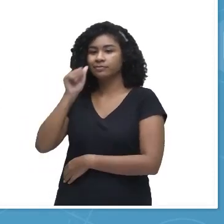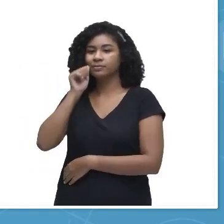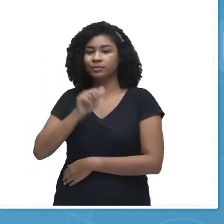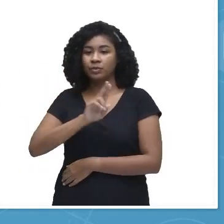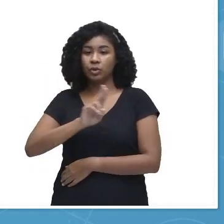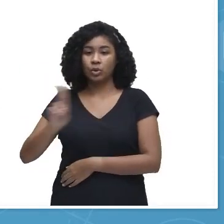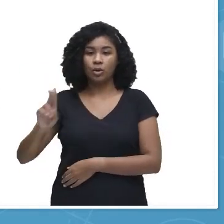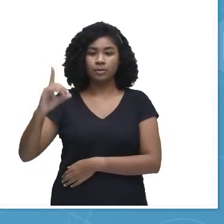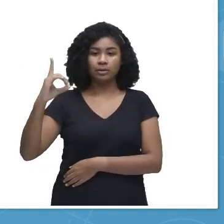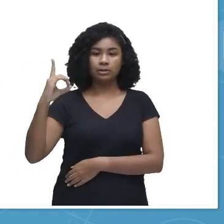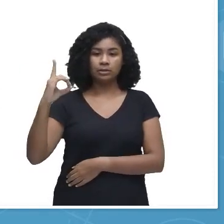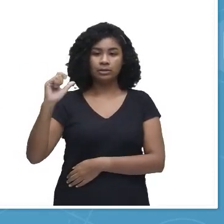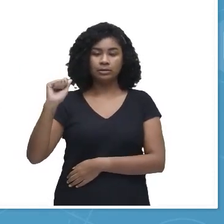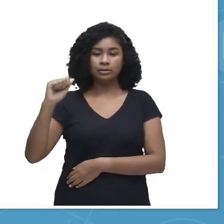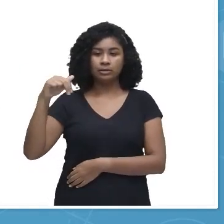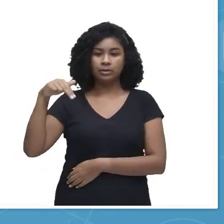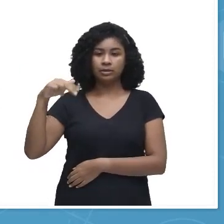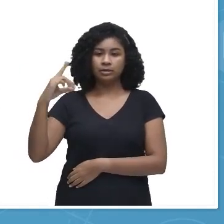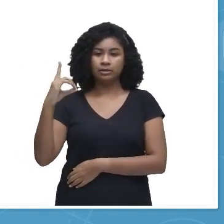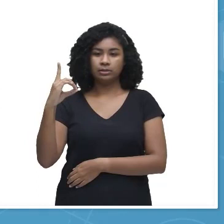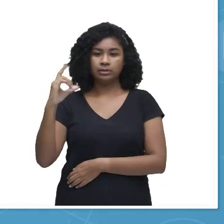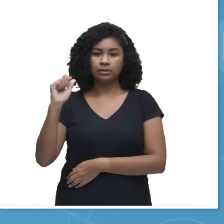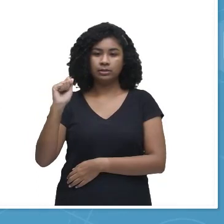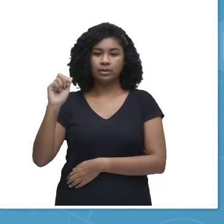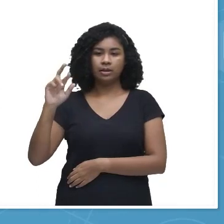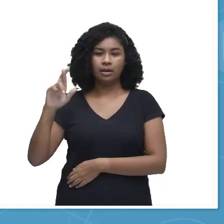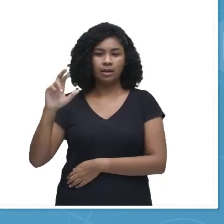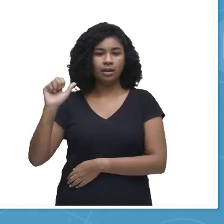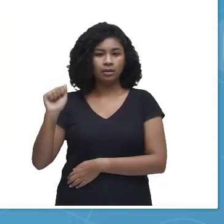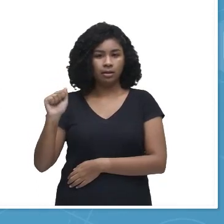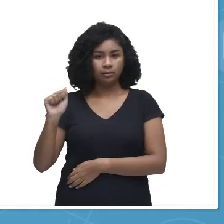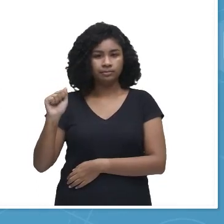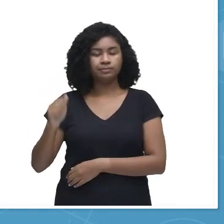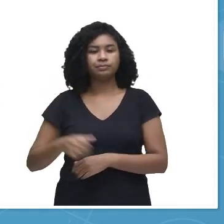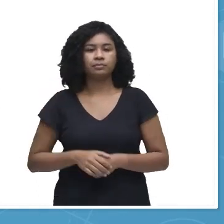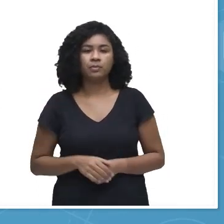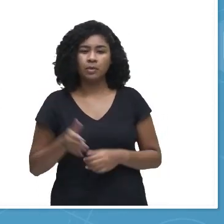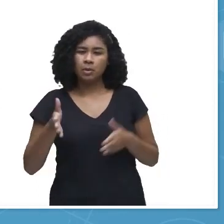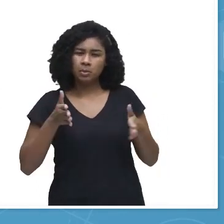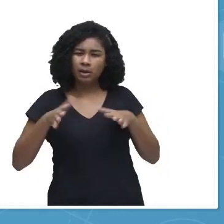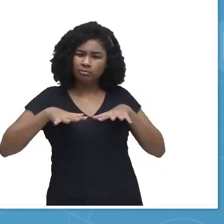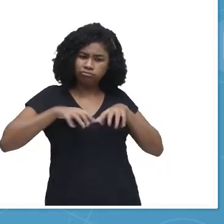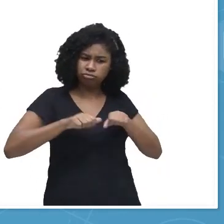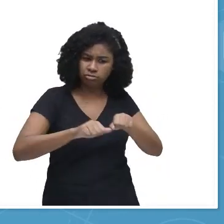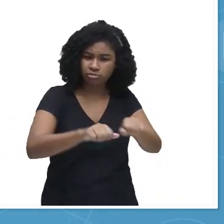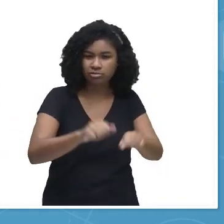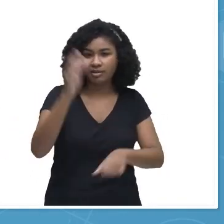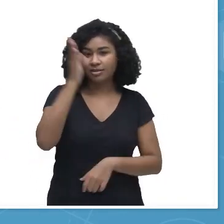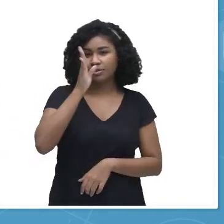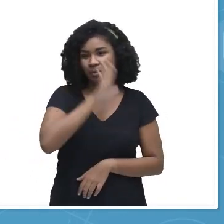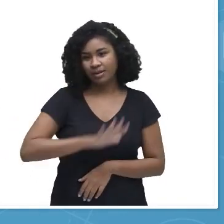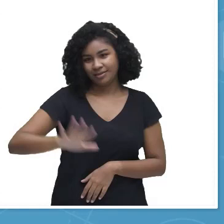chamada Dandara. Dandara foi uma guerreira negra do período colonial do Brasil. Após ser